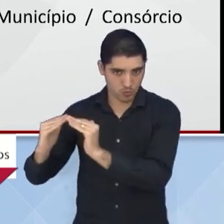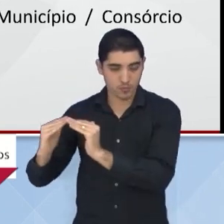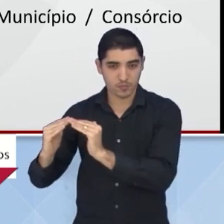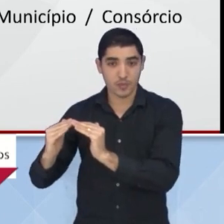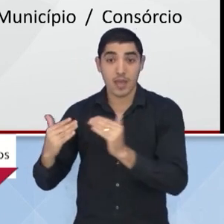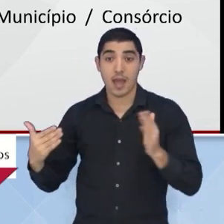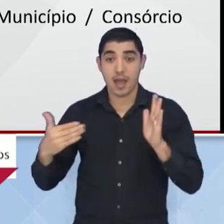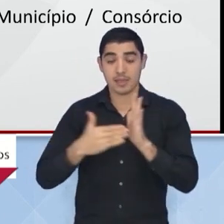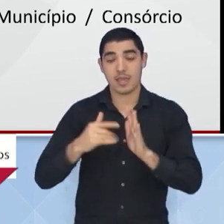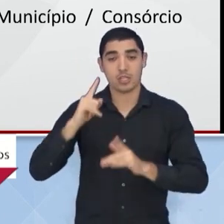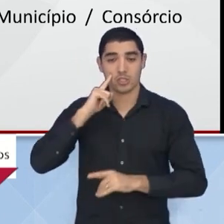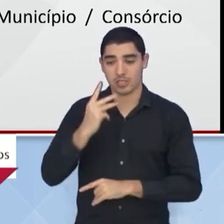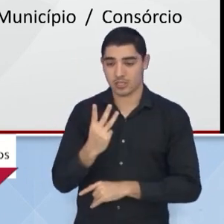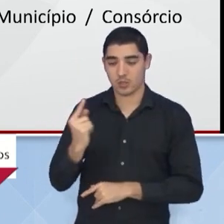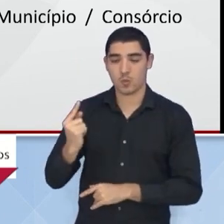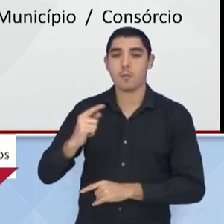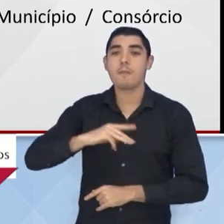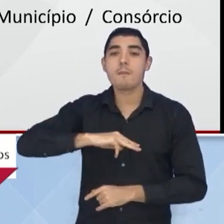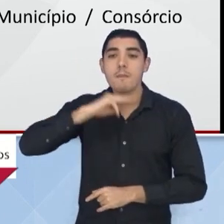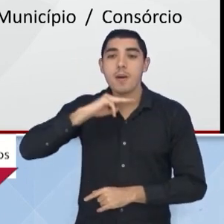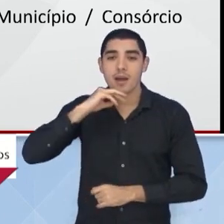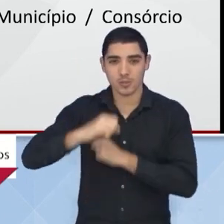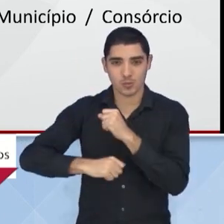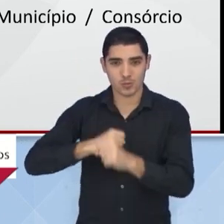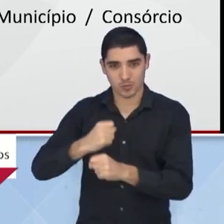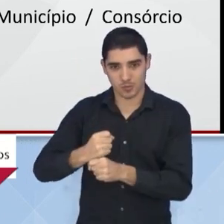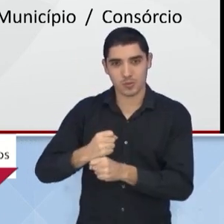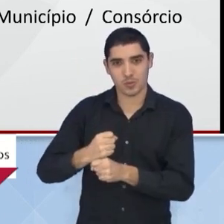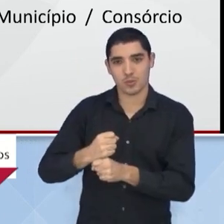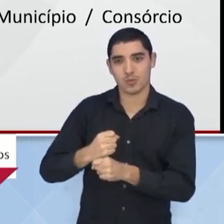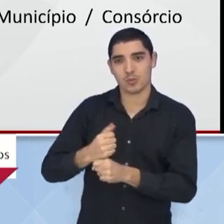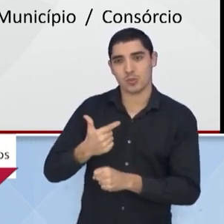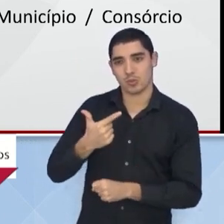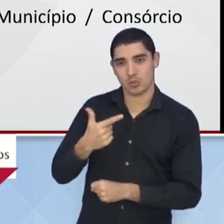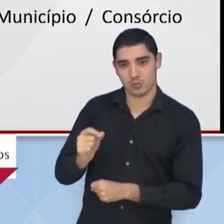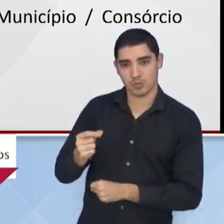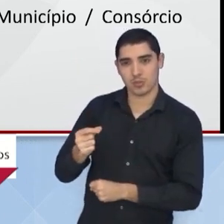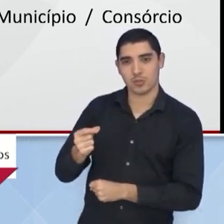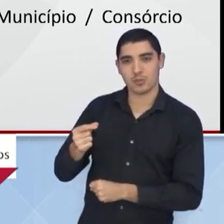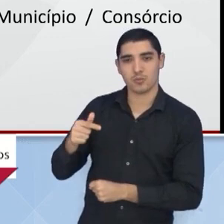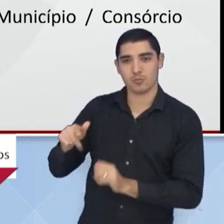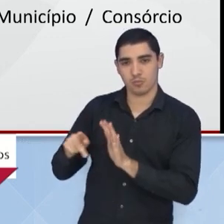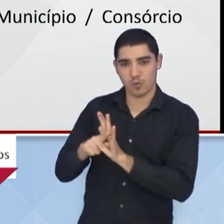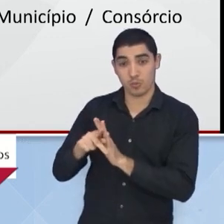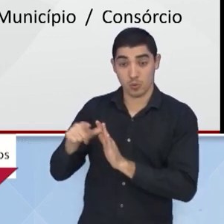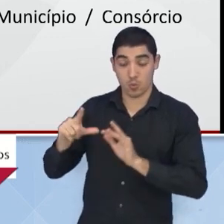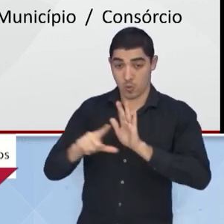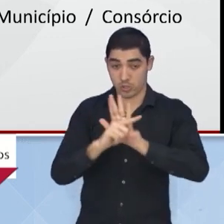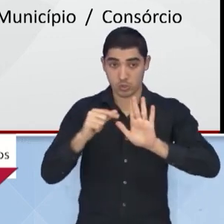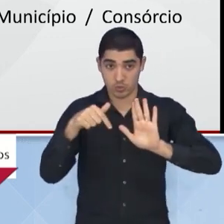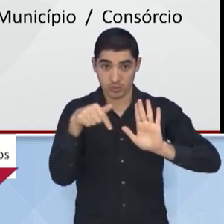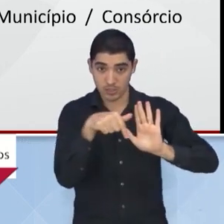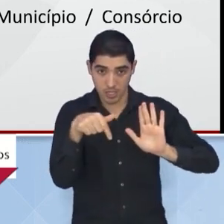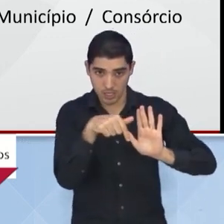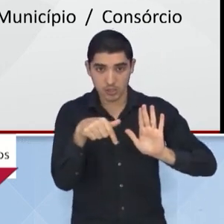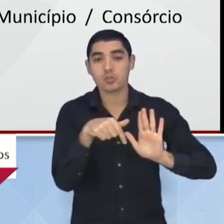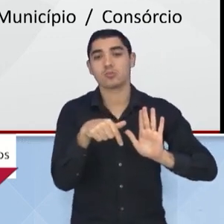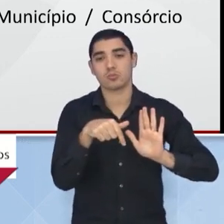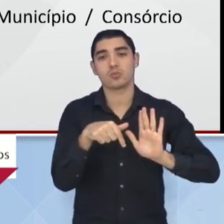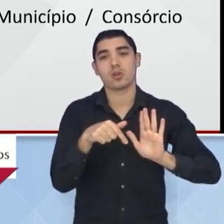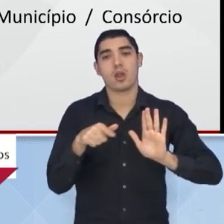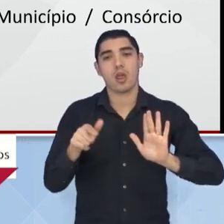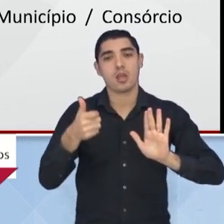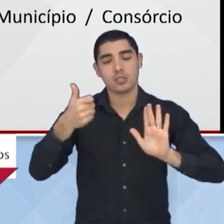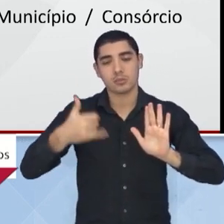31 de março de 2027 eles devem cumprir eles têm esse prazo para cumprir os requisitos estabelecidos no artigo s ou seja gestão por competências e